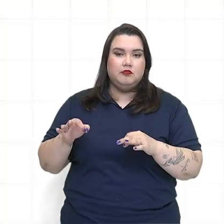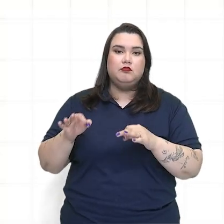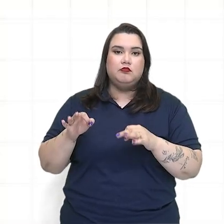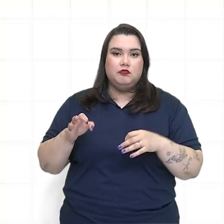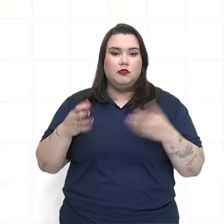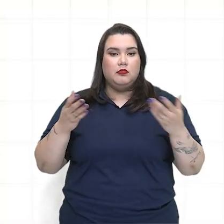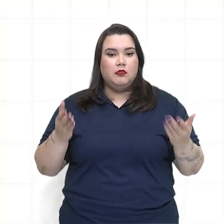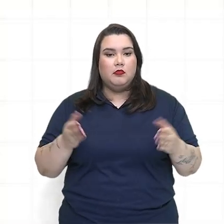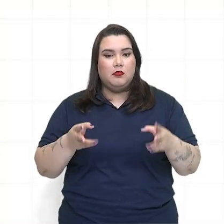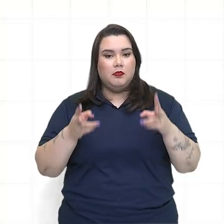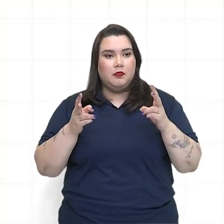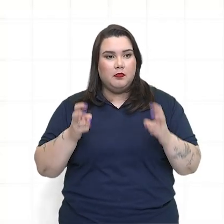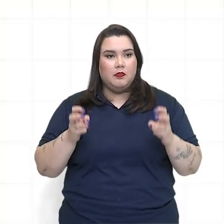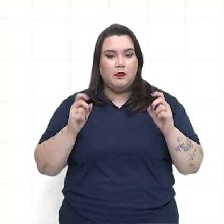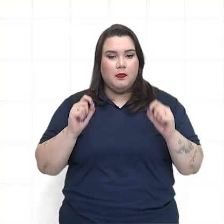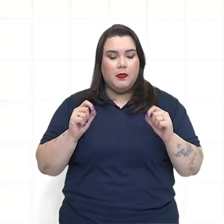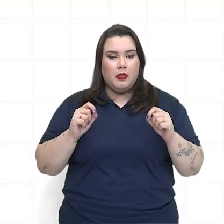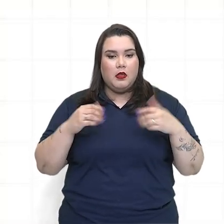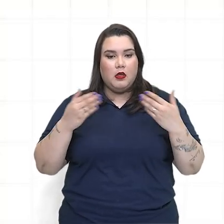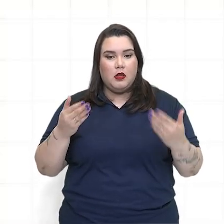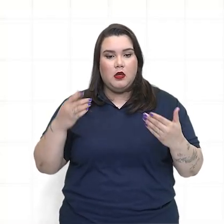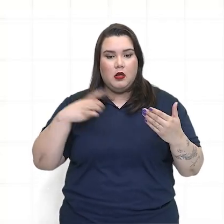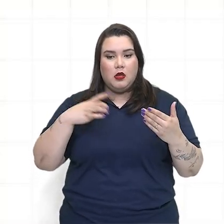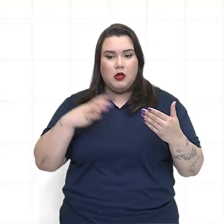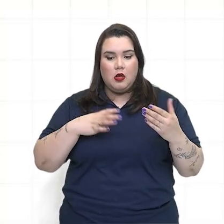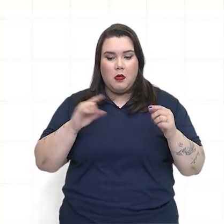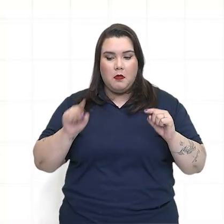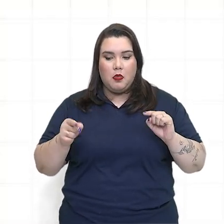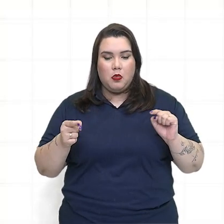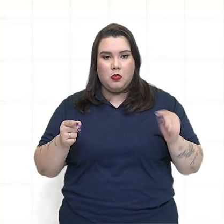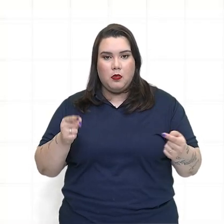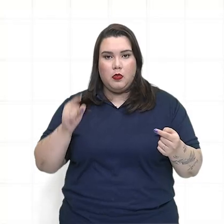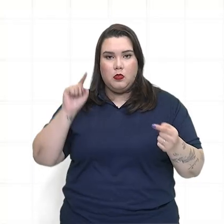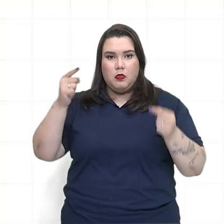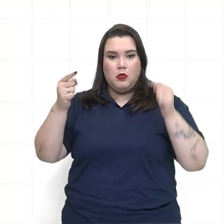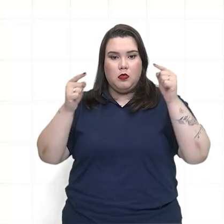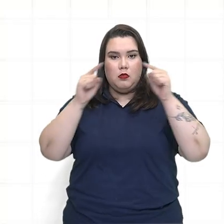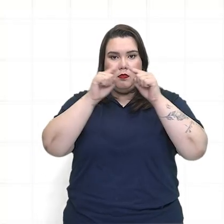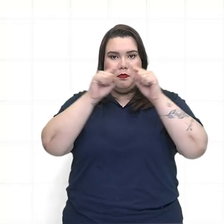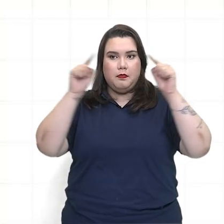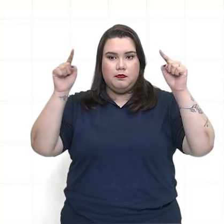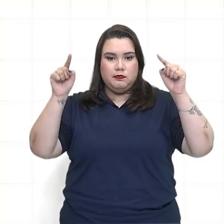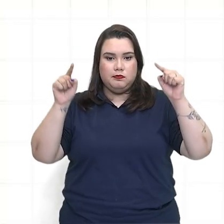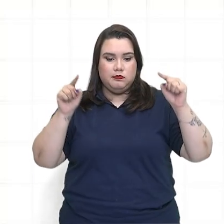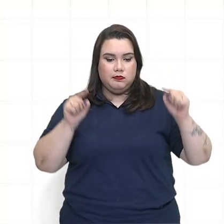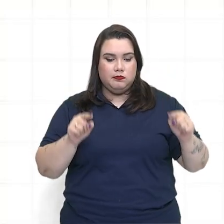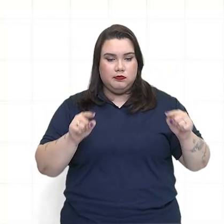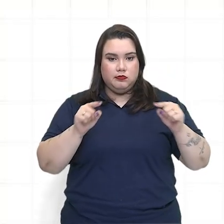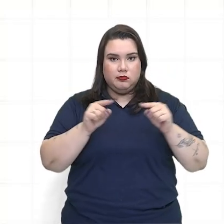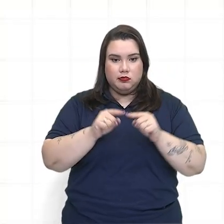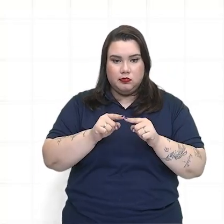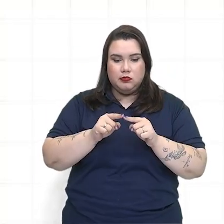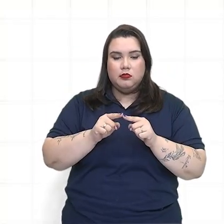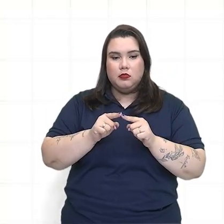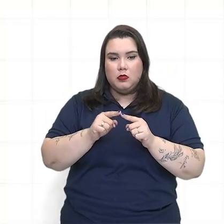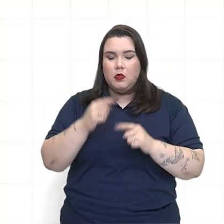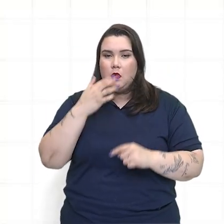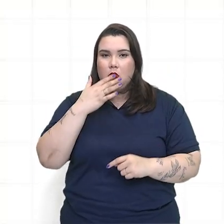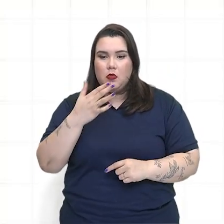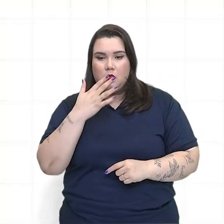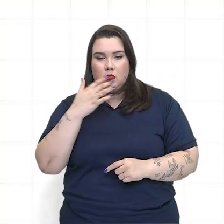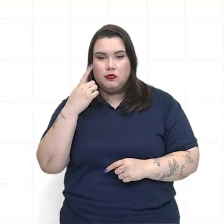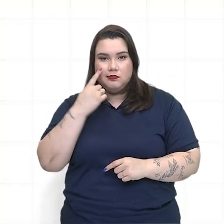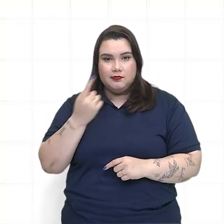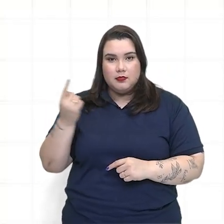olha, a cada vez que se junta segmentos de reta, né, que estão aqui, pintado em lilás, que você está vendo,